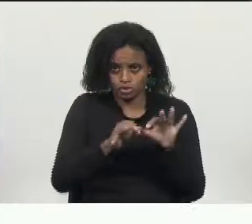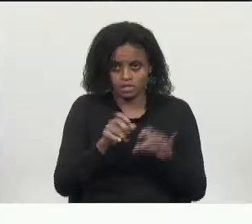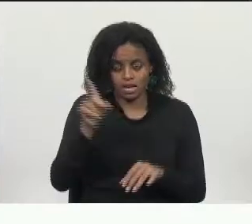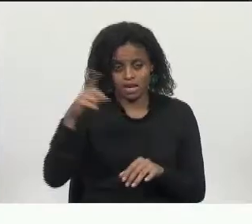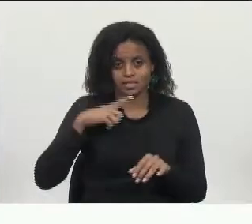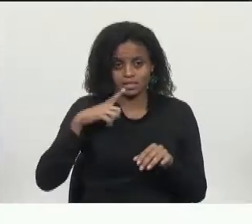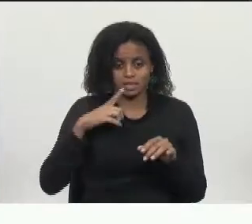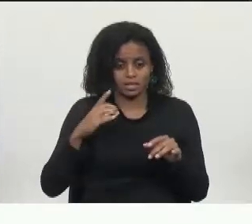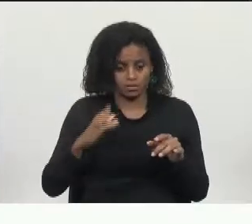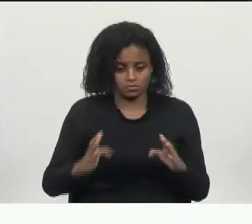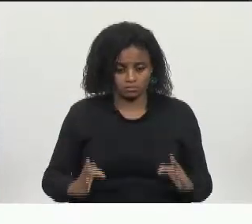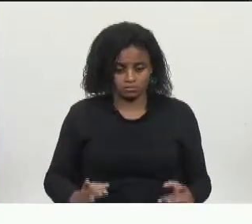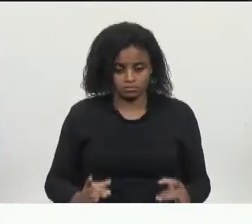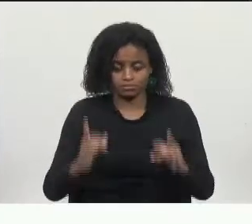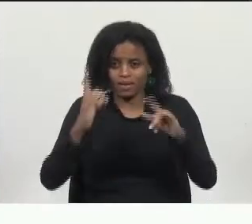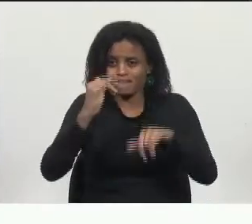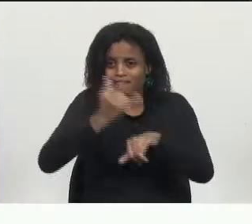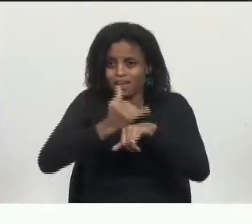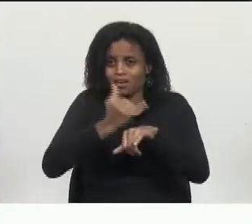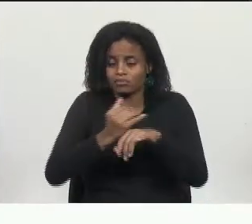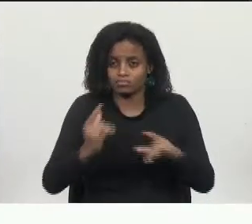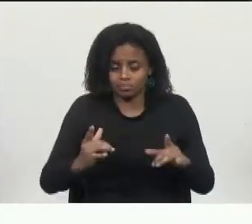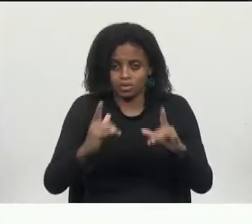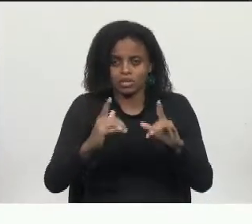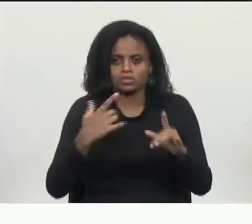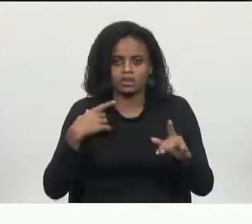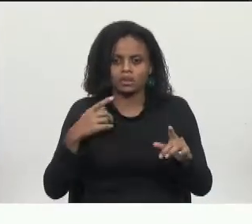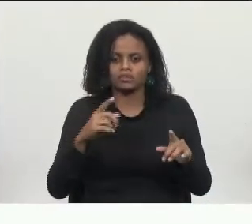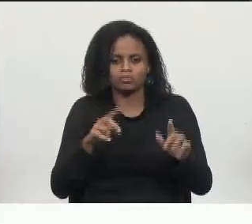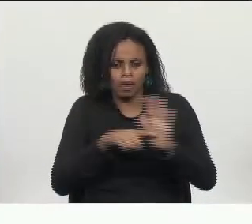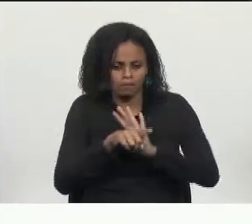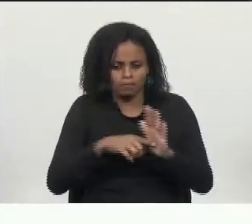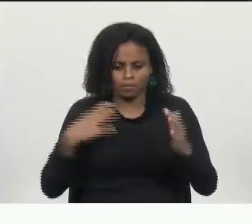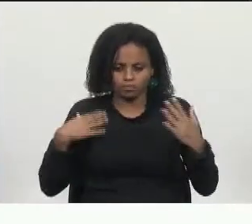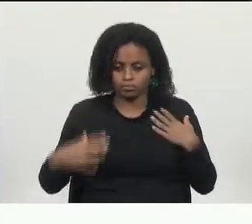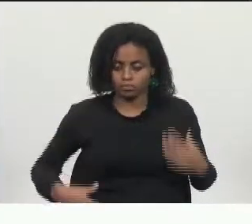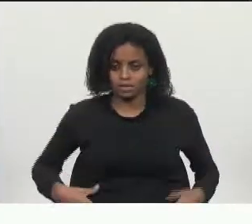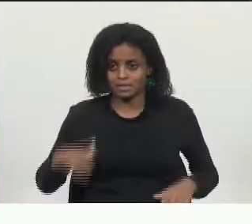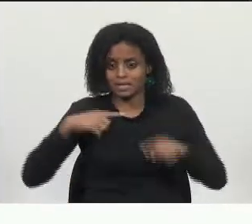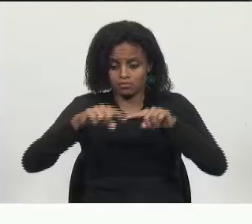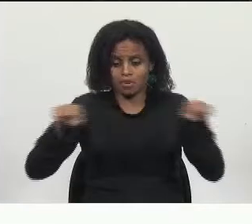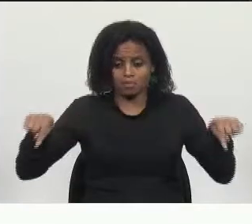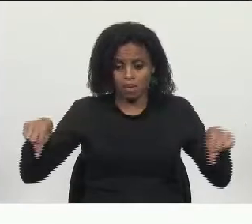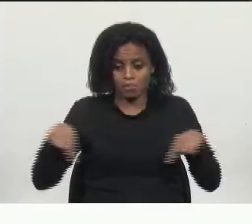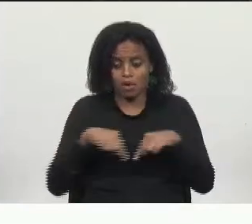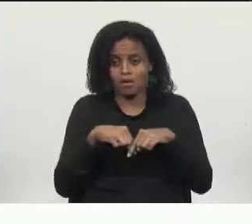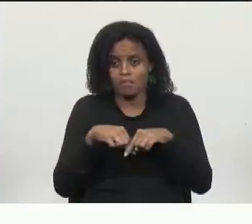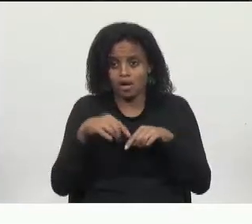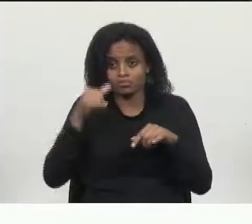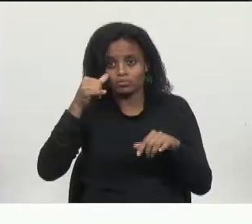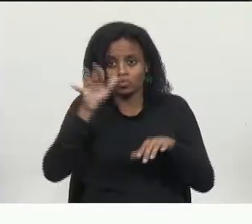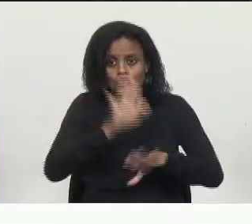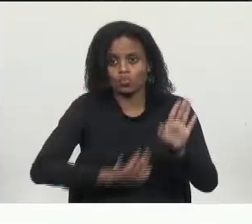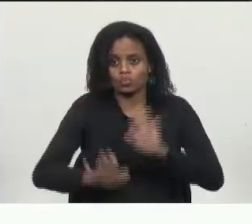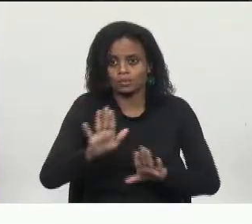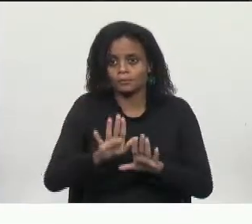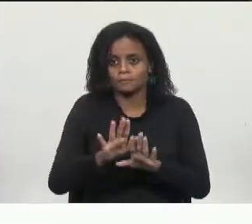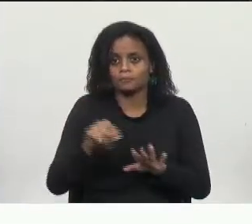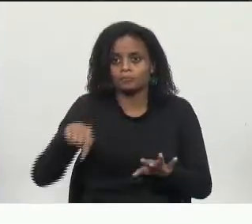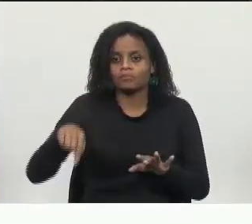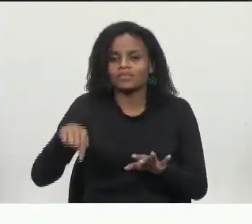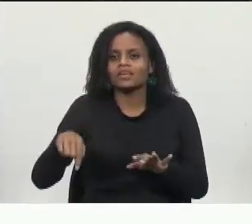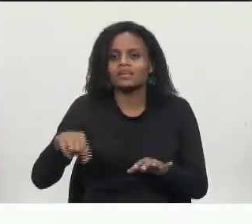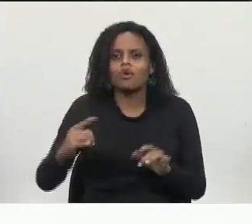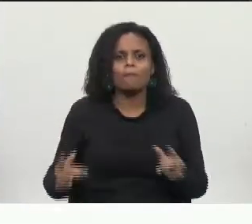os portais, né, de revista, mas existe uma sala para cautelamento, né? Aqui, o nosso caso aqui, o prédio, como é